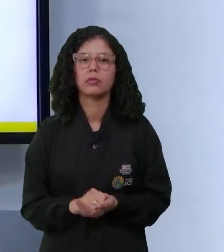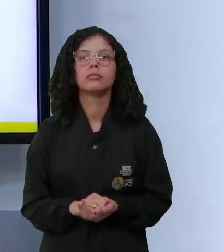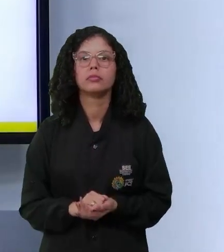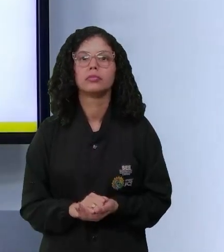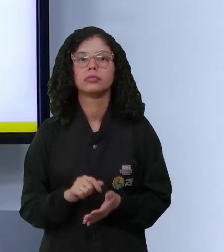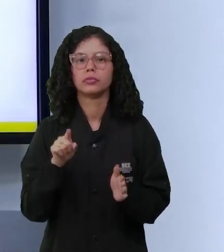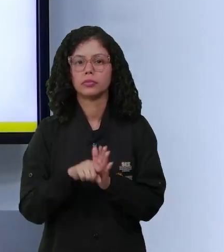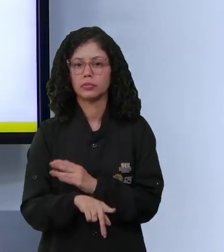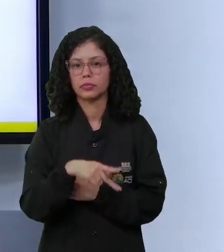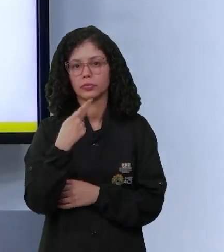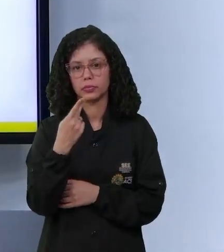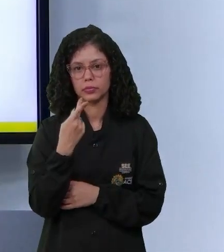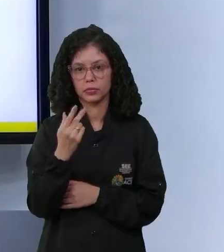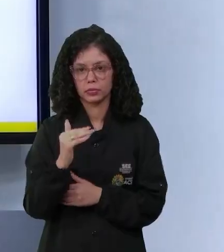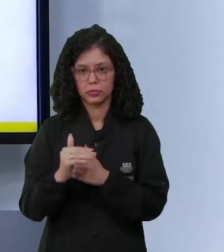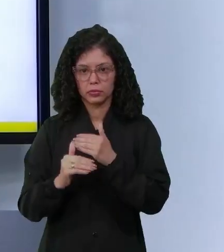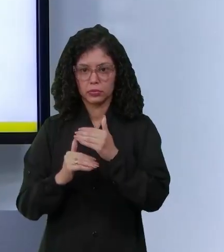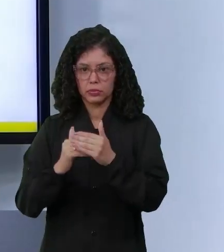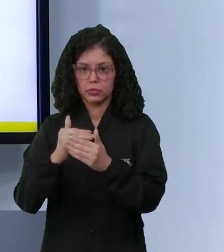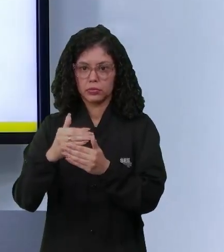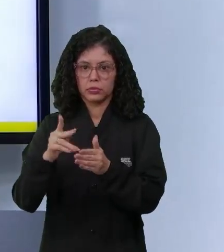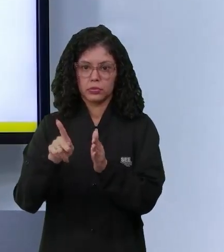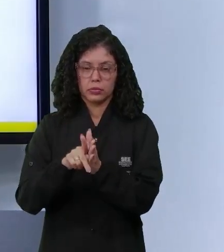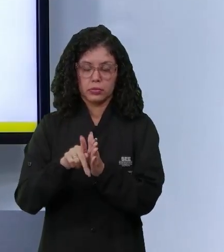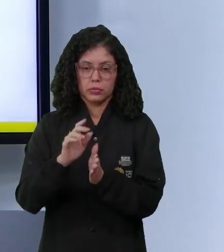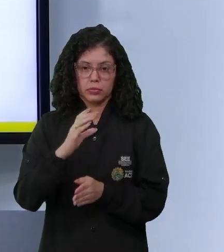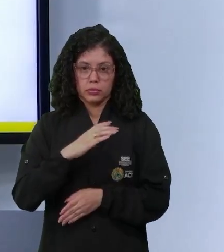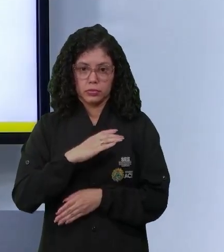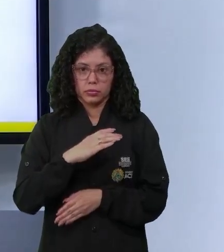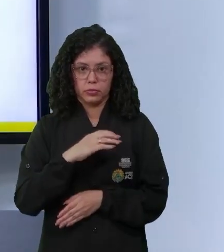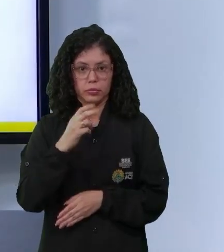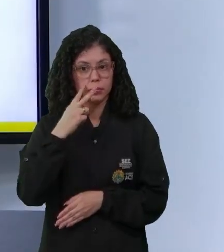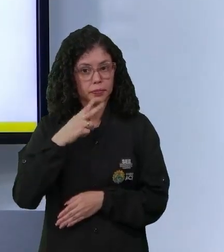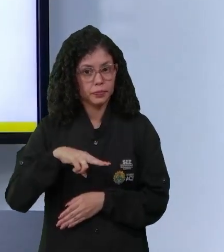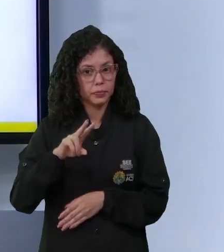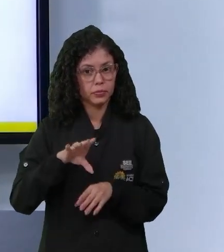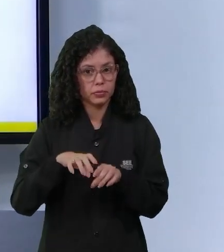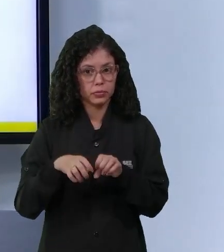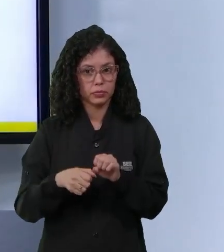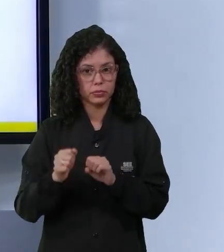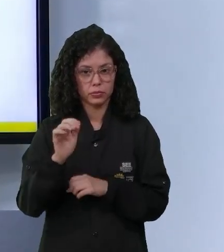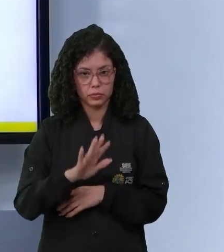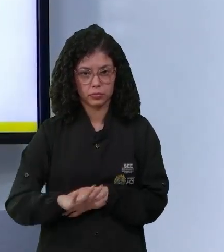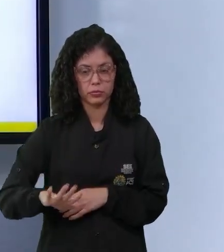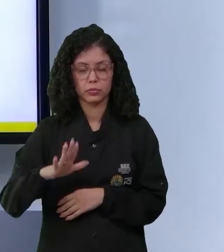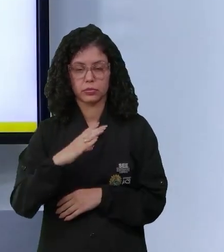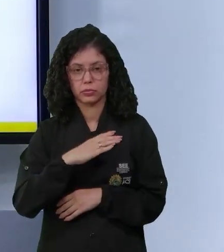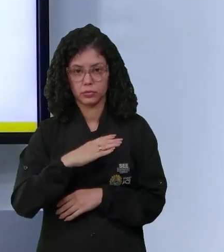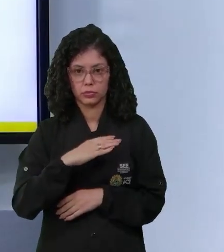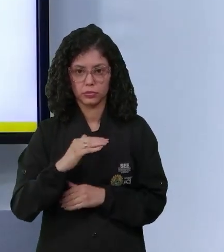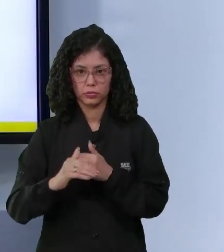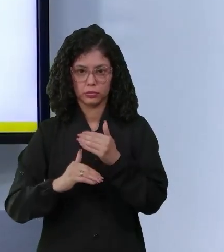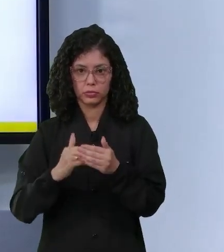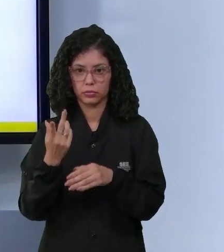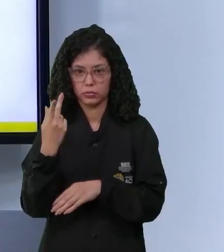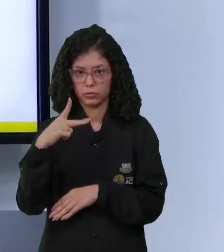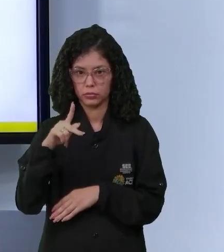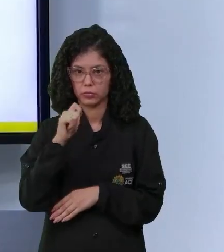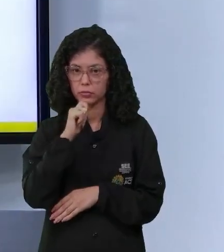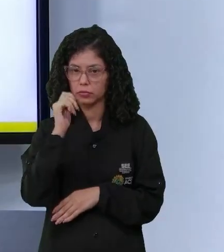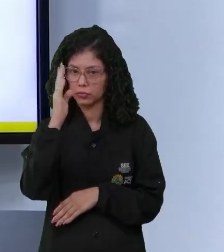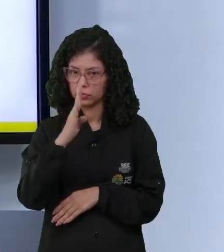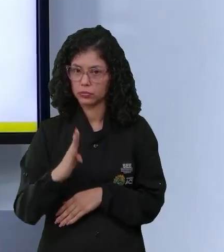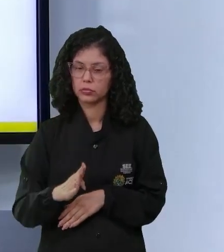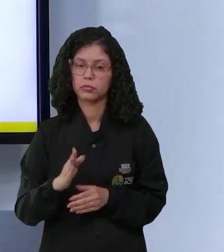quando a gente fala de desenvolvimento urbano. Vocês viram a formação das cidades durante esse período. E o